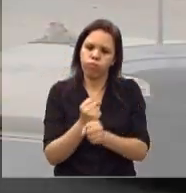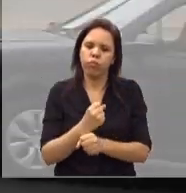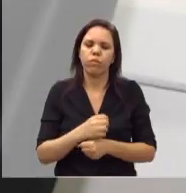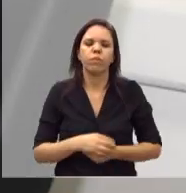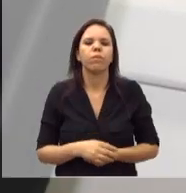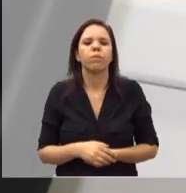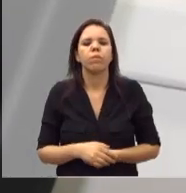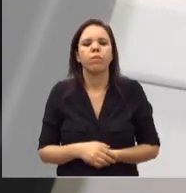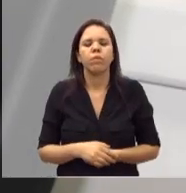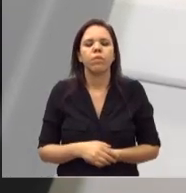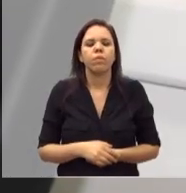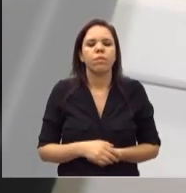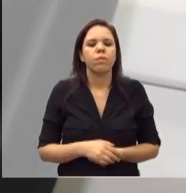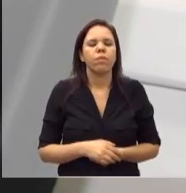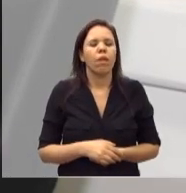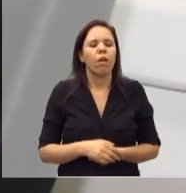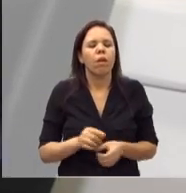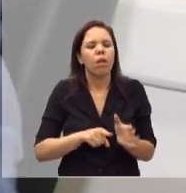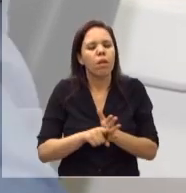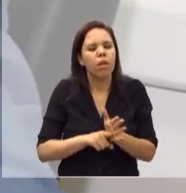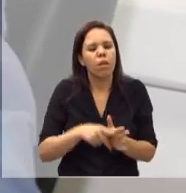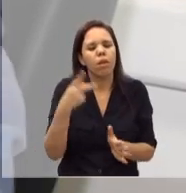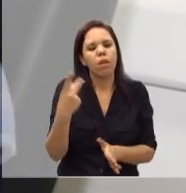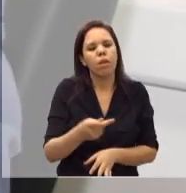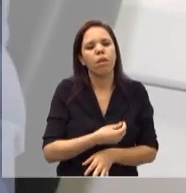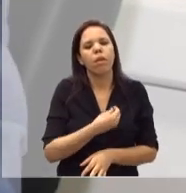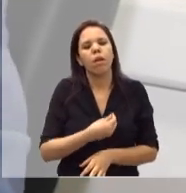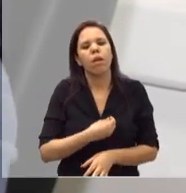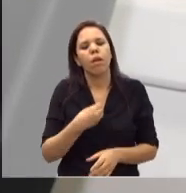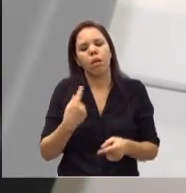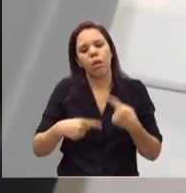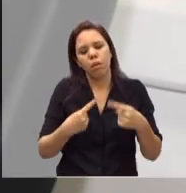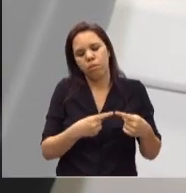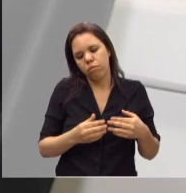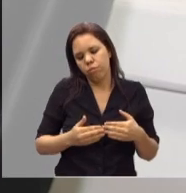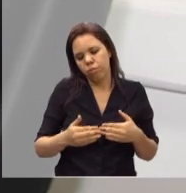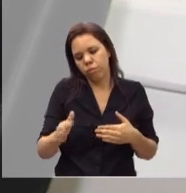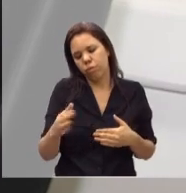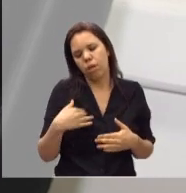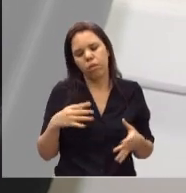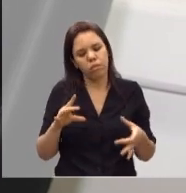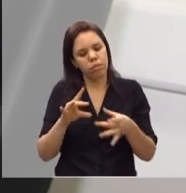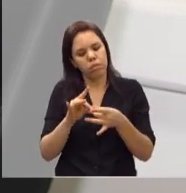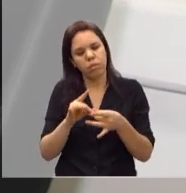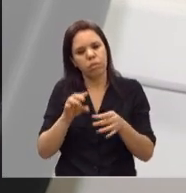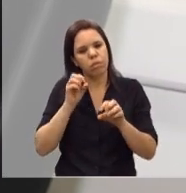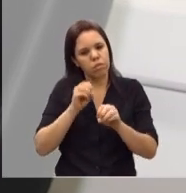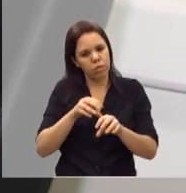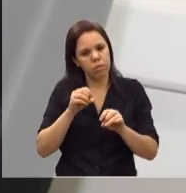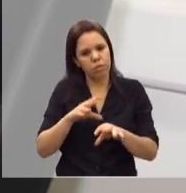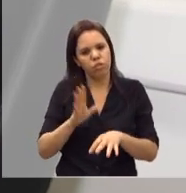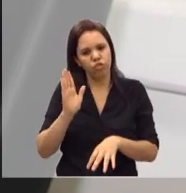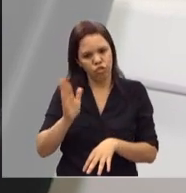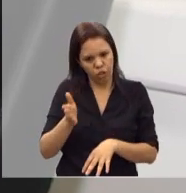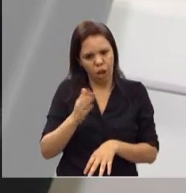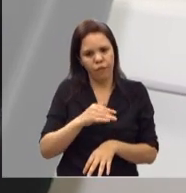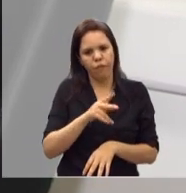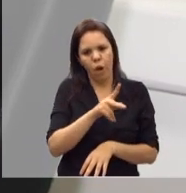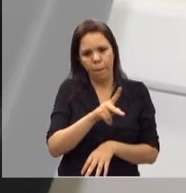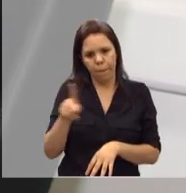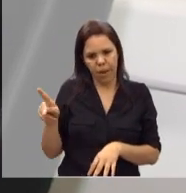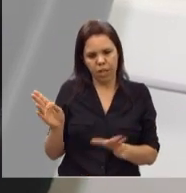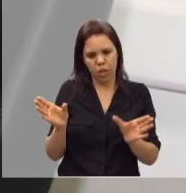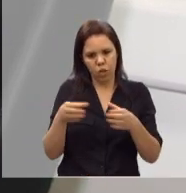Federal. Pesquisando aí a sua vida política, a gente vê que o senhor é muito ligado à área da educação, né? O senhor já foi presidente